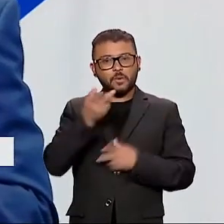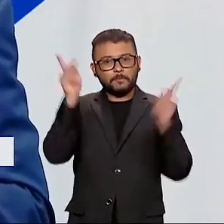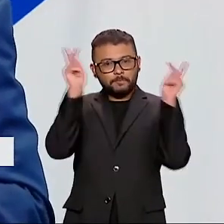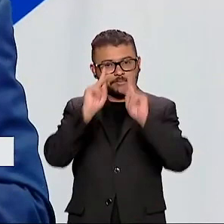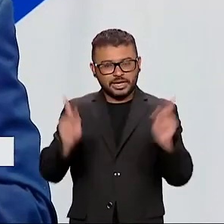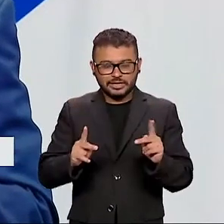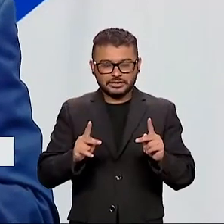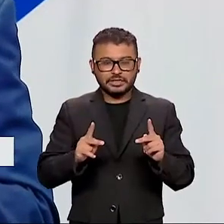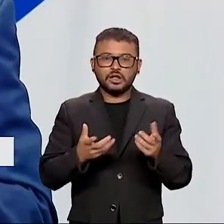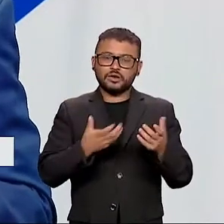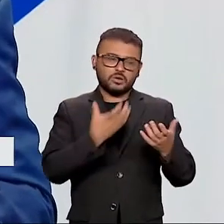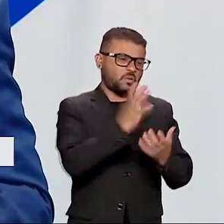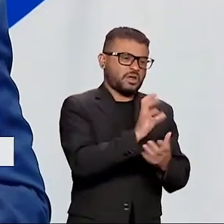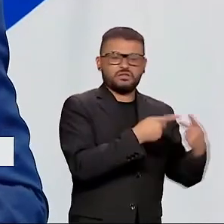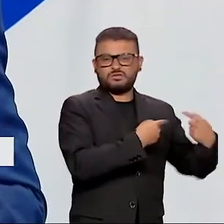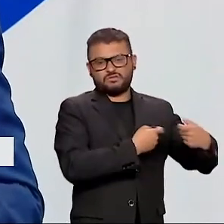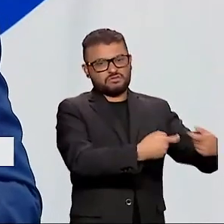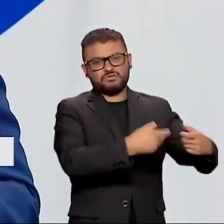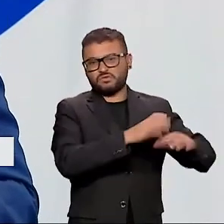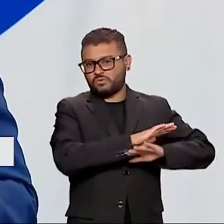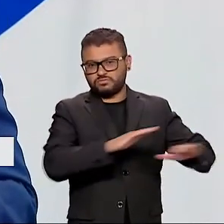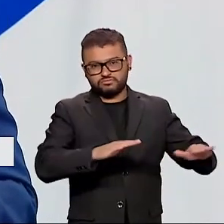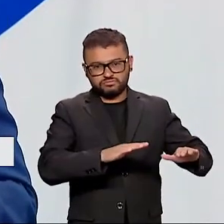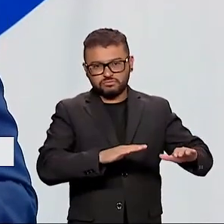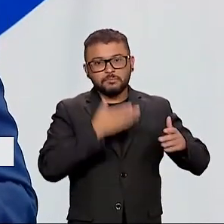não sou pela guerra.